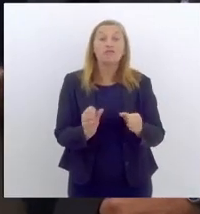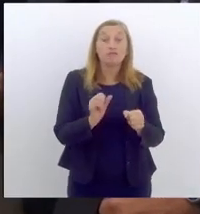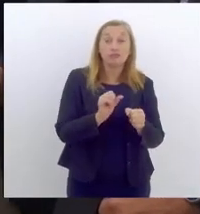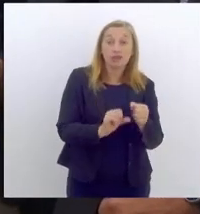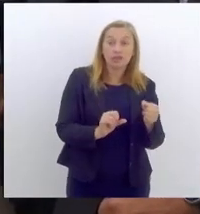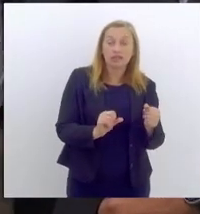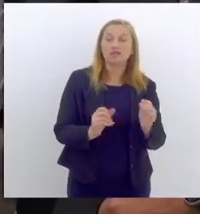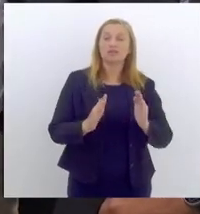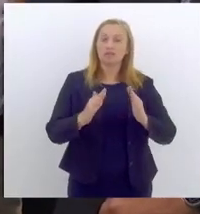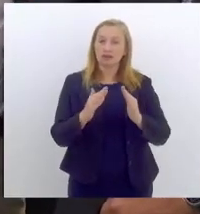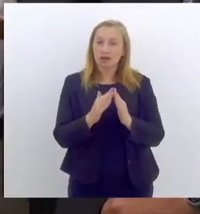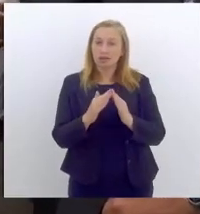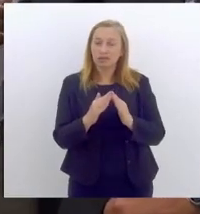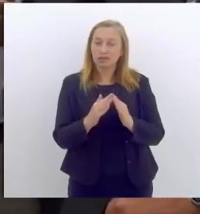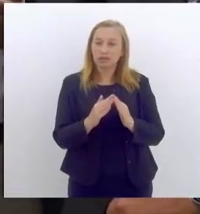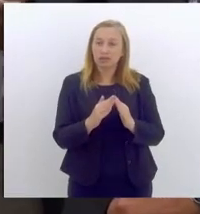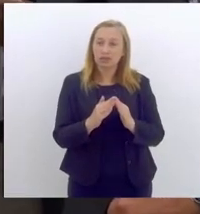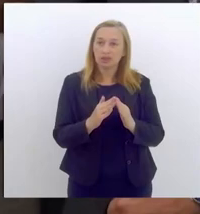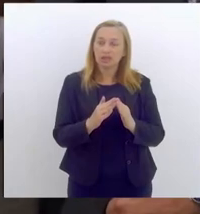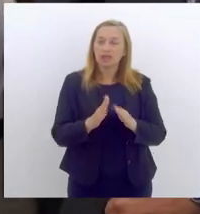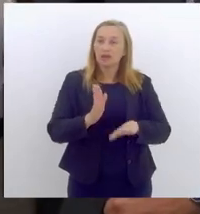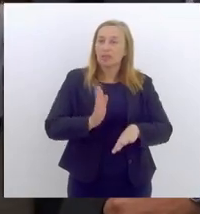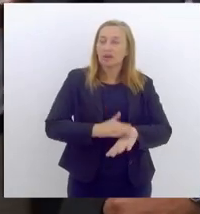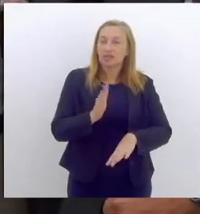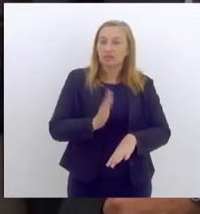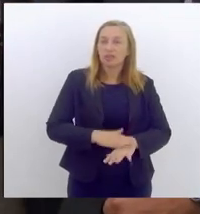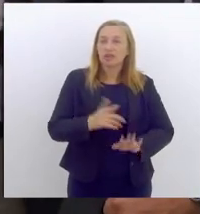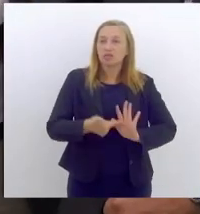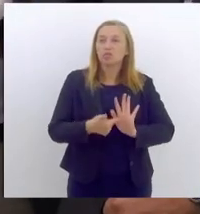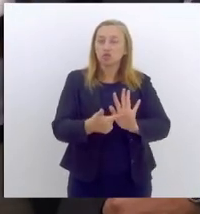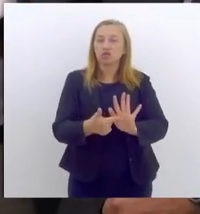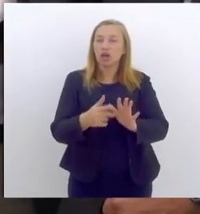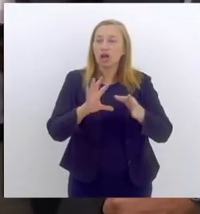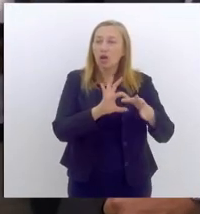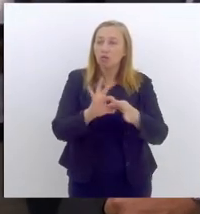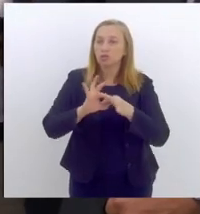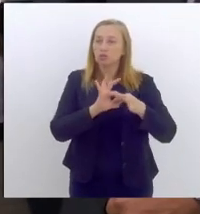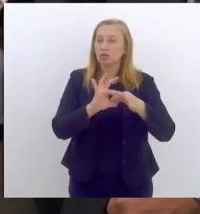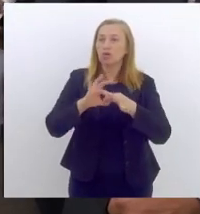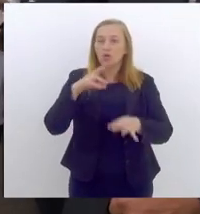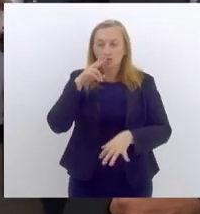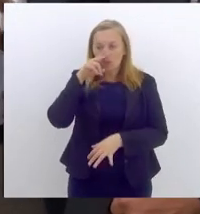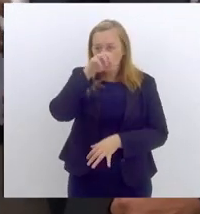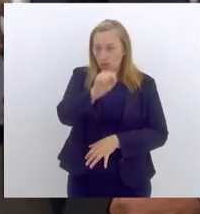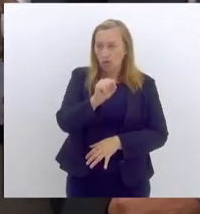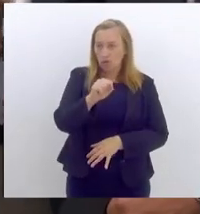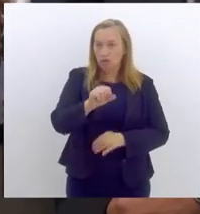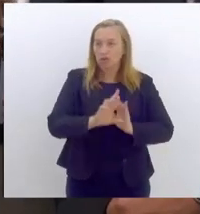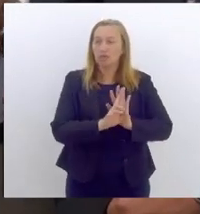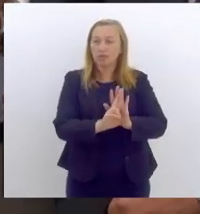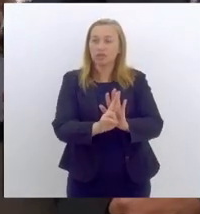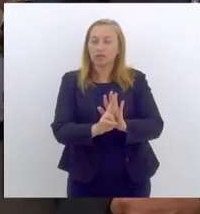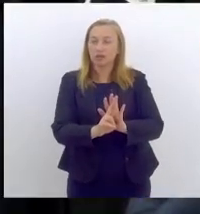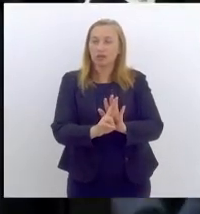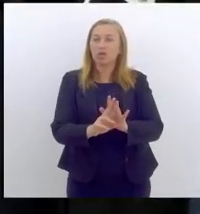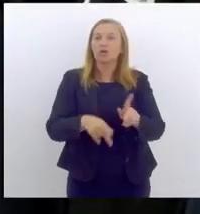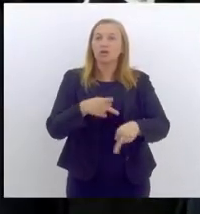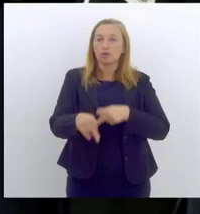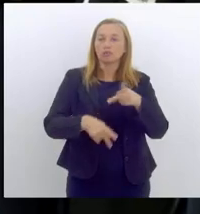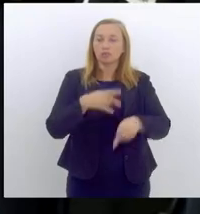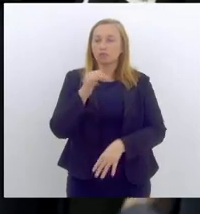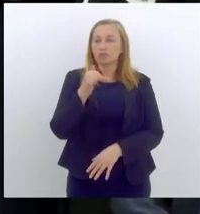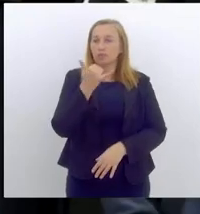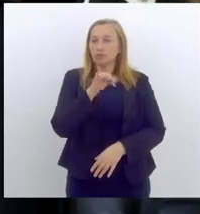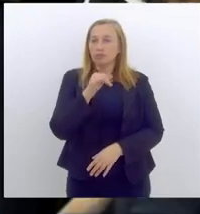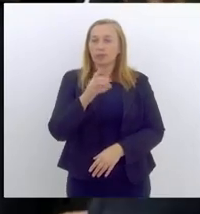esta casa venha a cada dia mostrar a sua união, a sua força em representar o povo fluminense. Daniel Librelon, voto